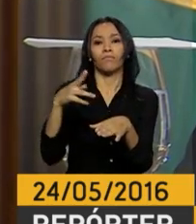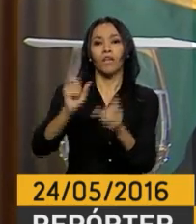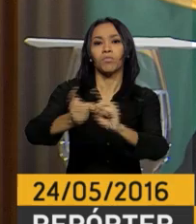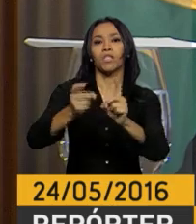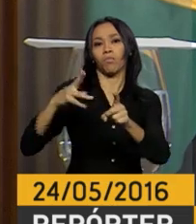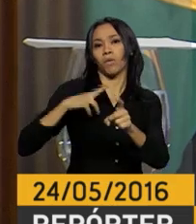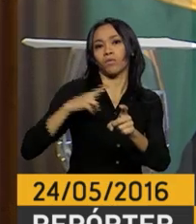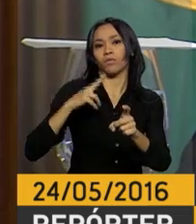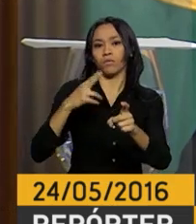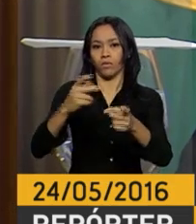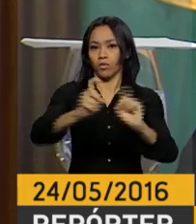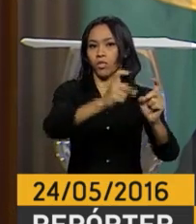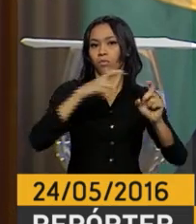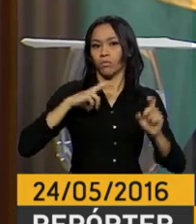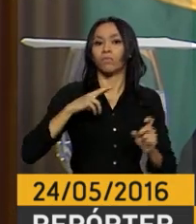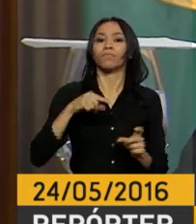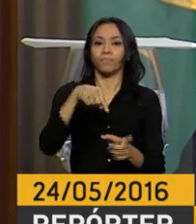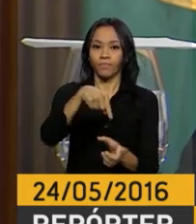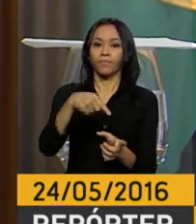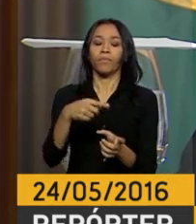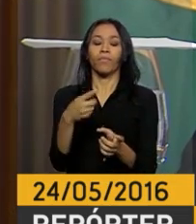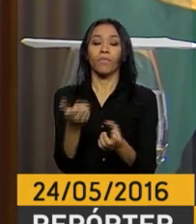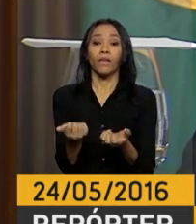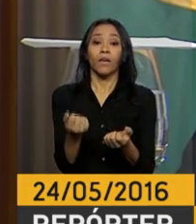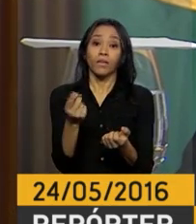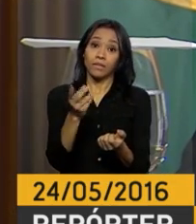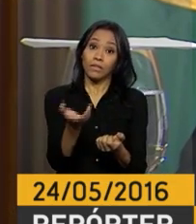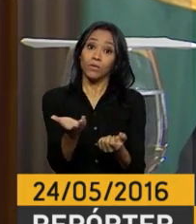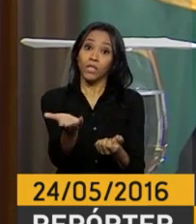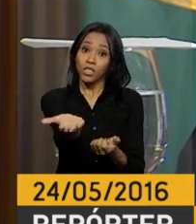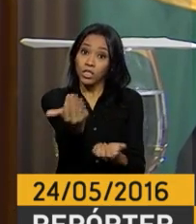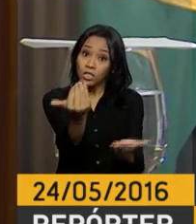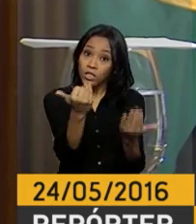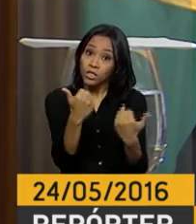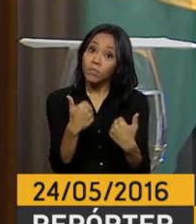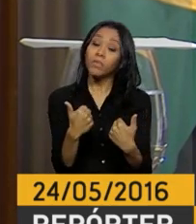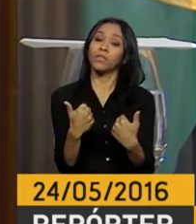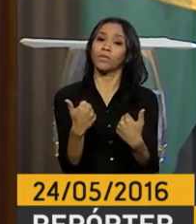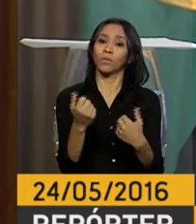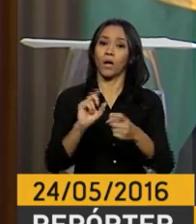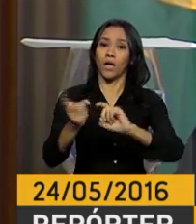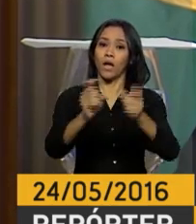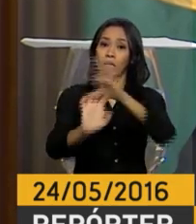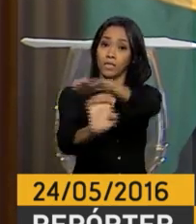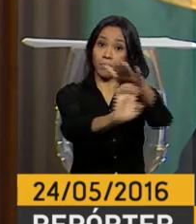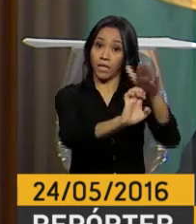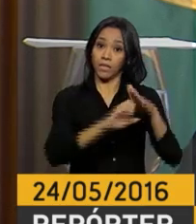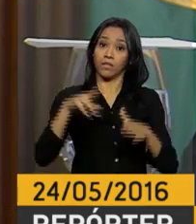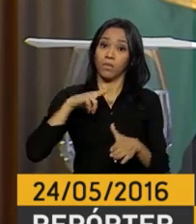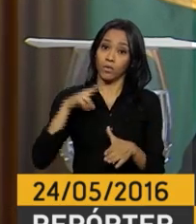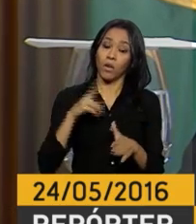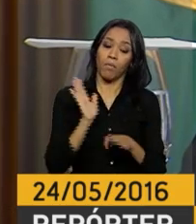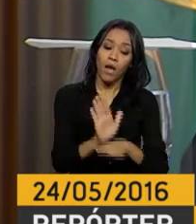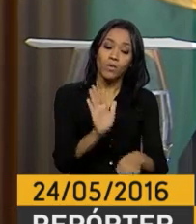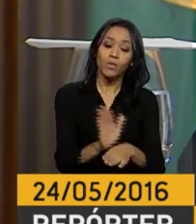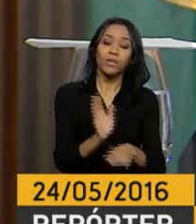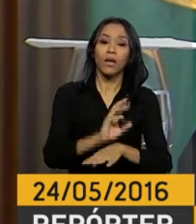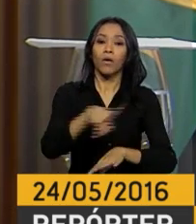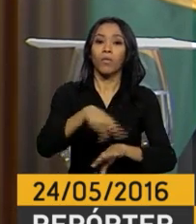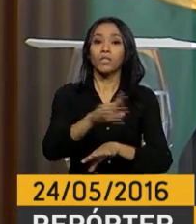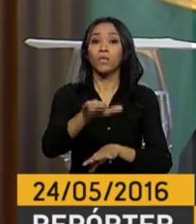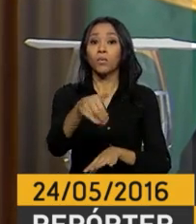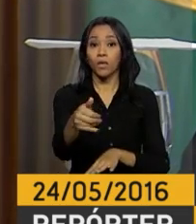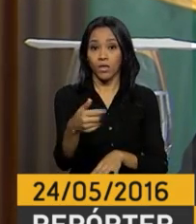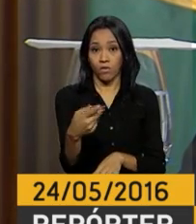cuidar e incentivar as concessões, portanto, trazendo a iniciativa privada para colaborar com o país. E veja, quando eu